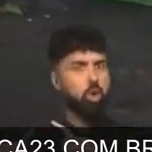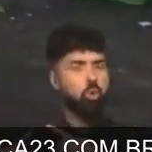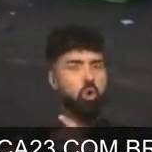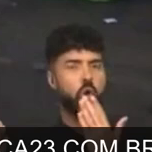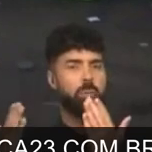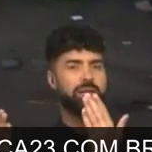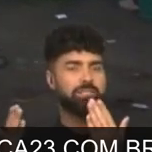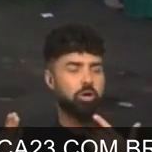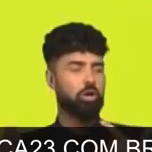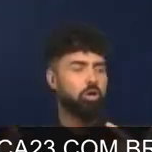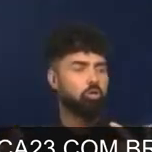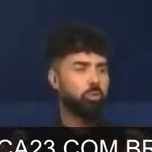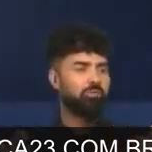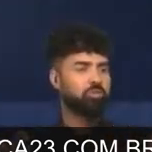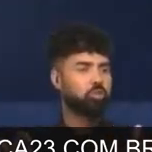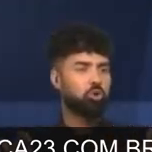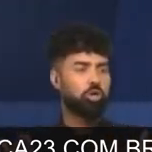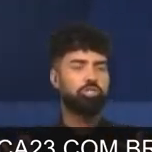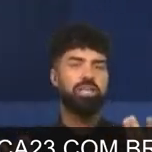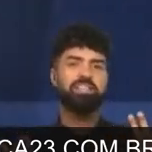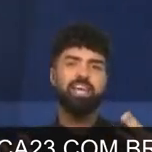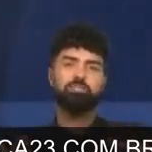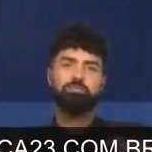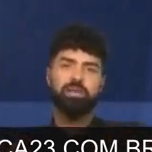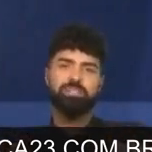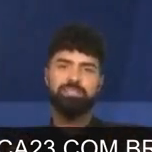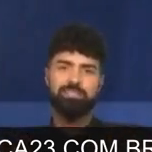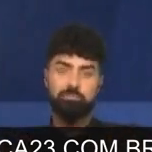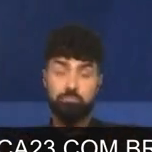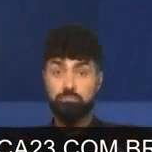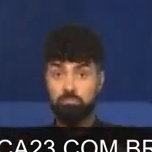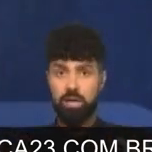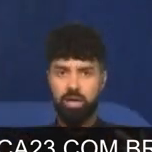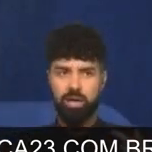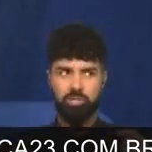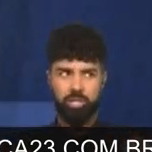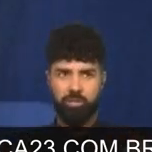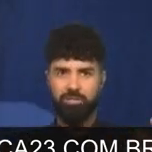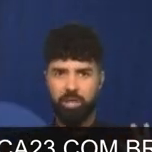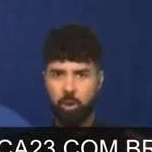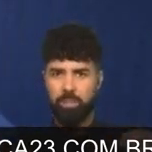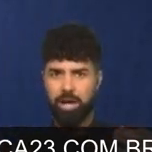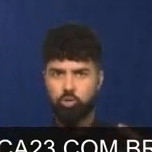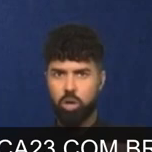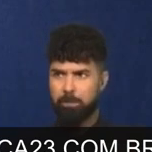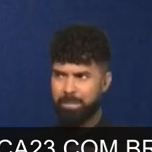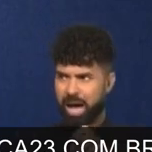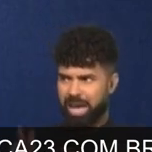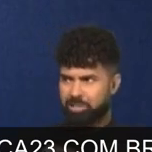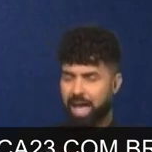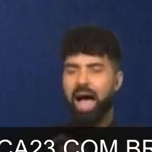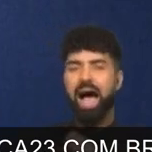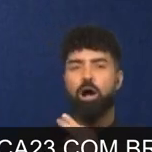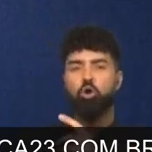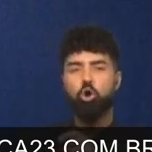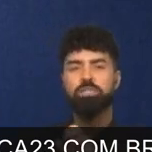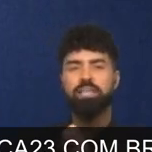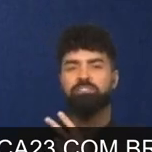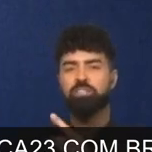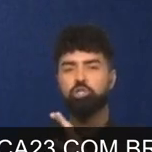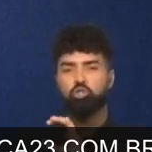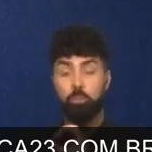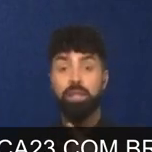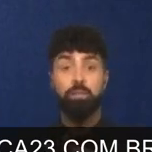trimestre de 2022. A maior expansão foi na área de agrosserviços. também houve aumento de funcionários com